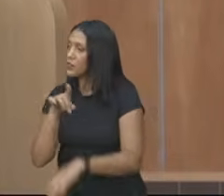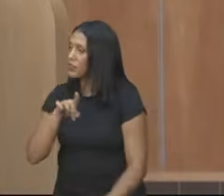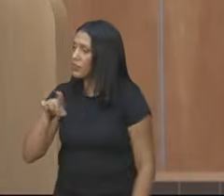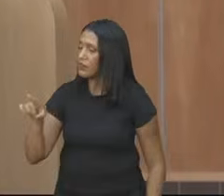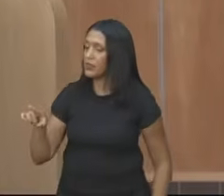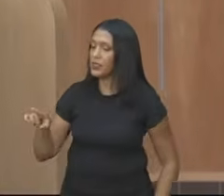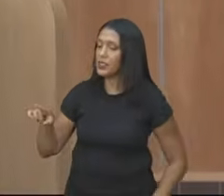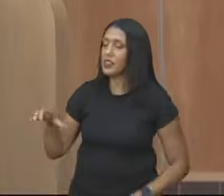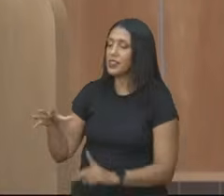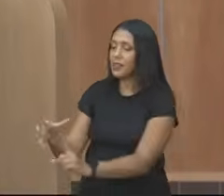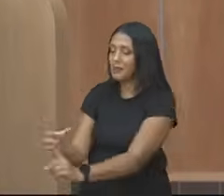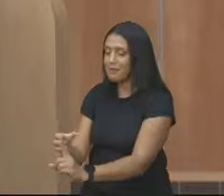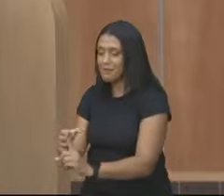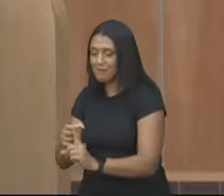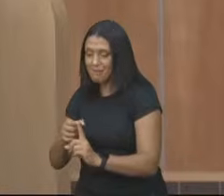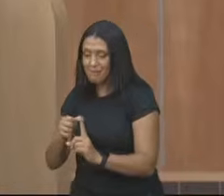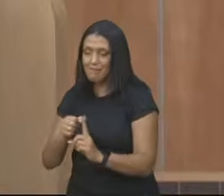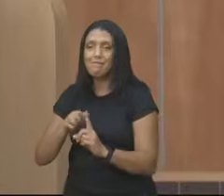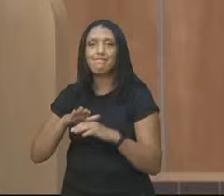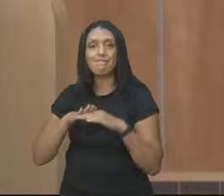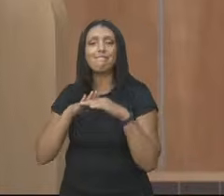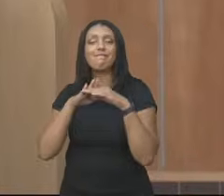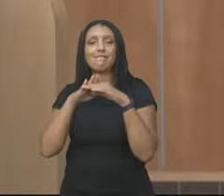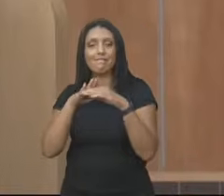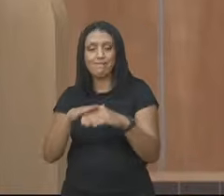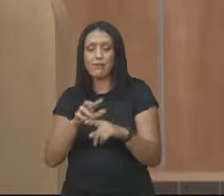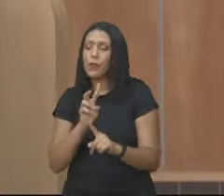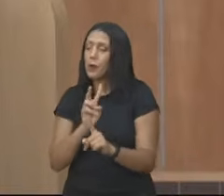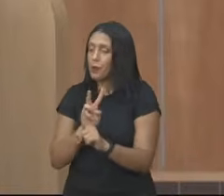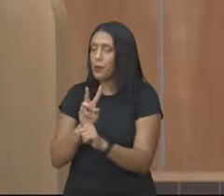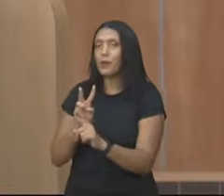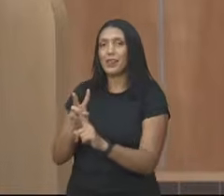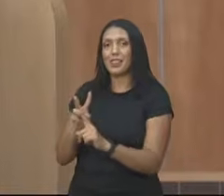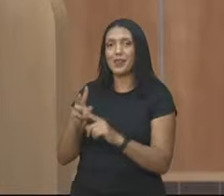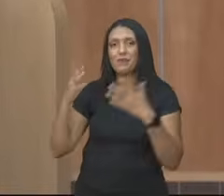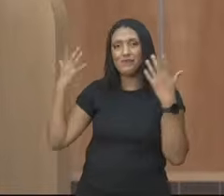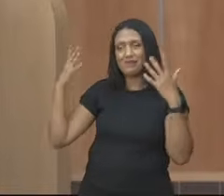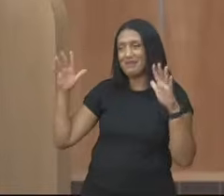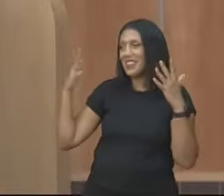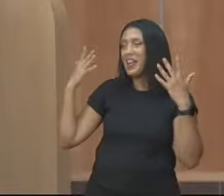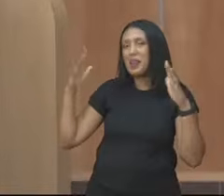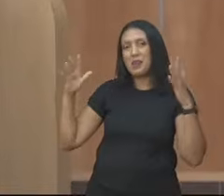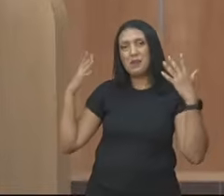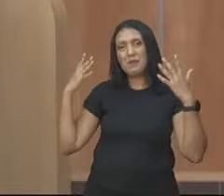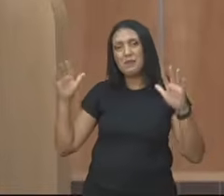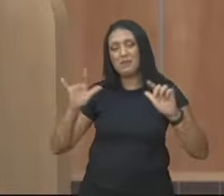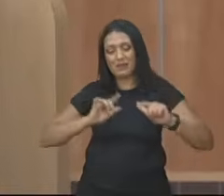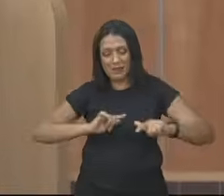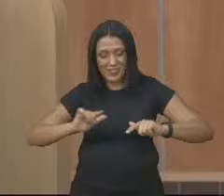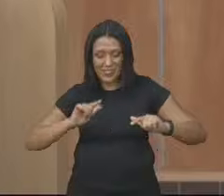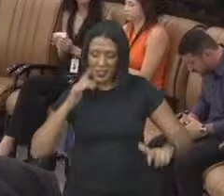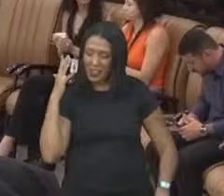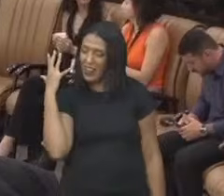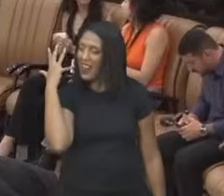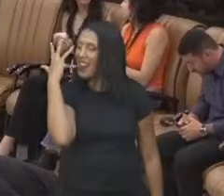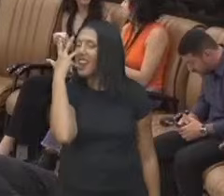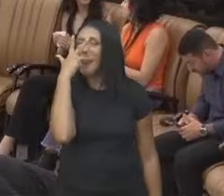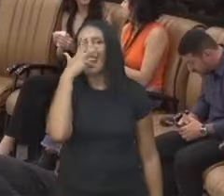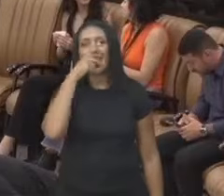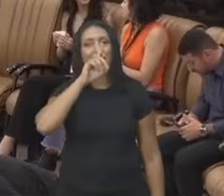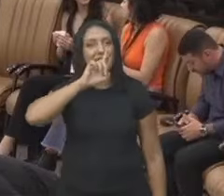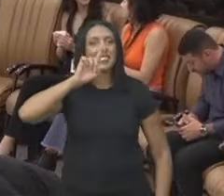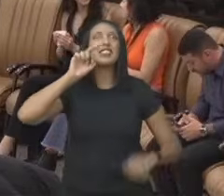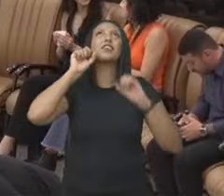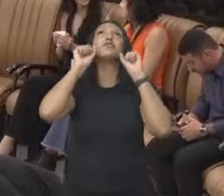voto será favorável, e uma salva de palmas para vocês que fazem um trabalho belíssimo na cidade. Deus